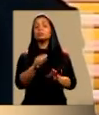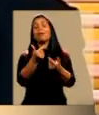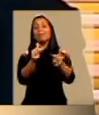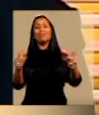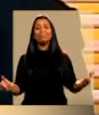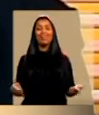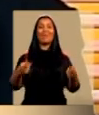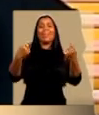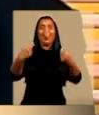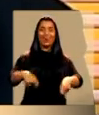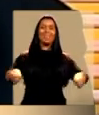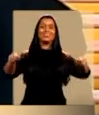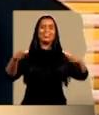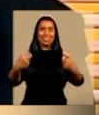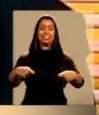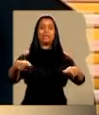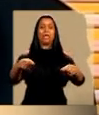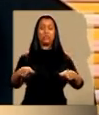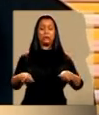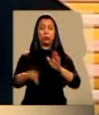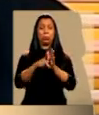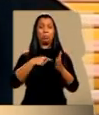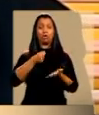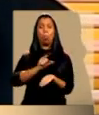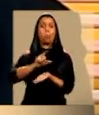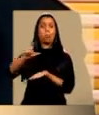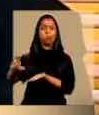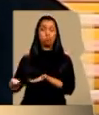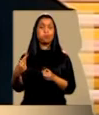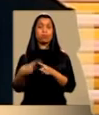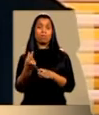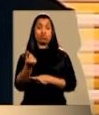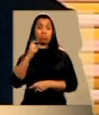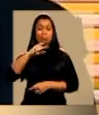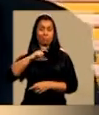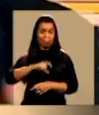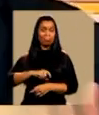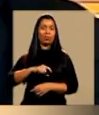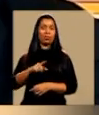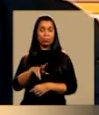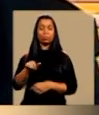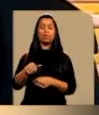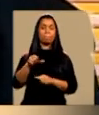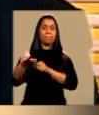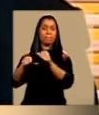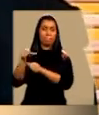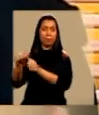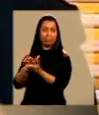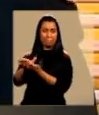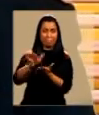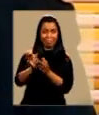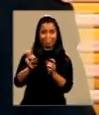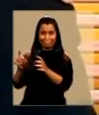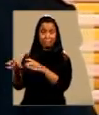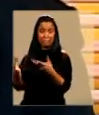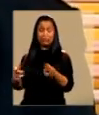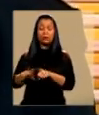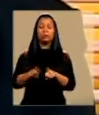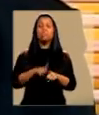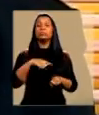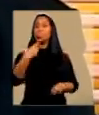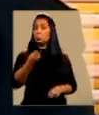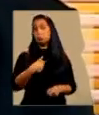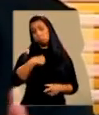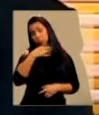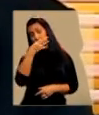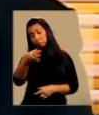não tem aquela necessidade de fazer um alto investimento, porque você pega o recurso e você transaciona depois. Então, assim, eu acredito